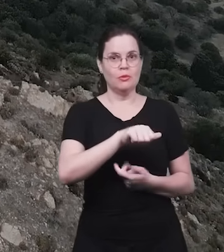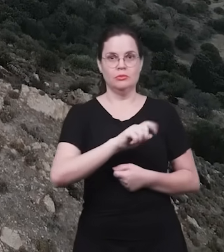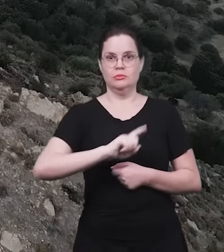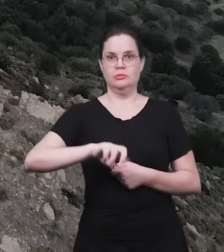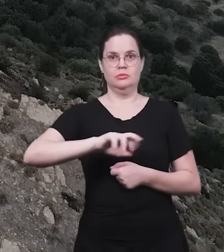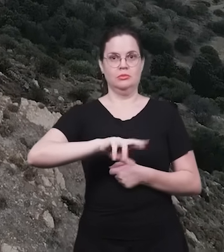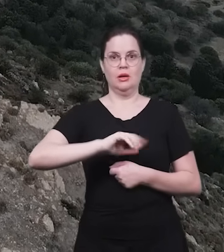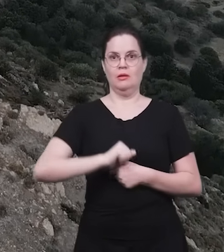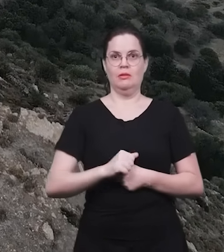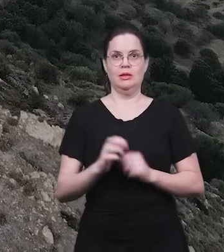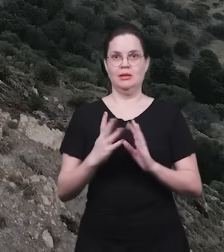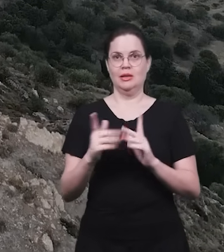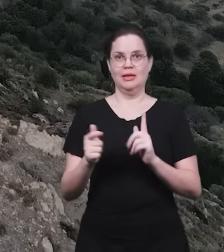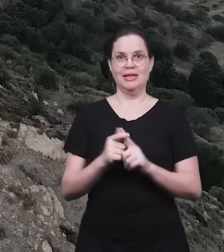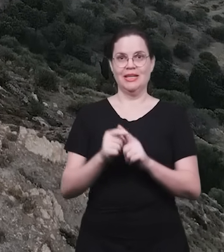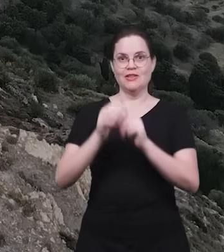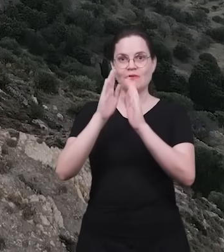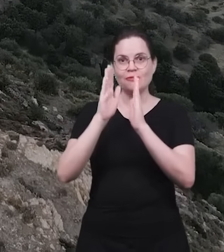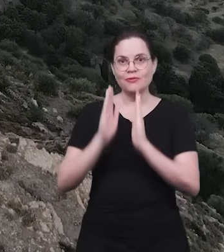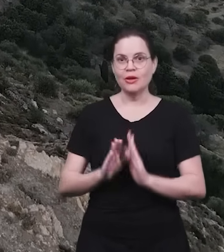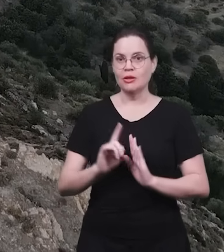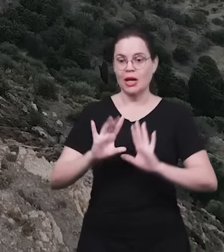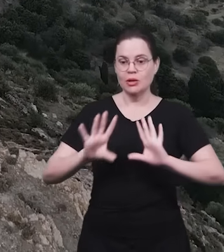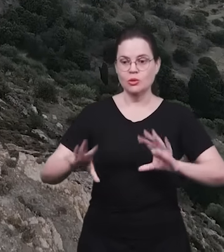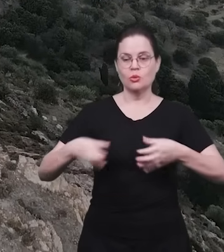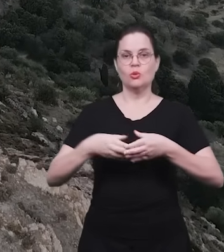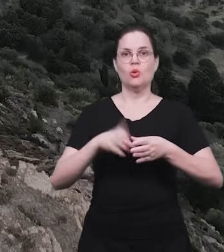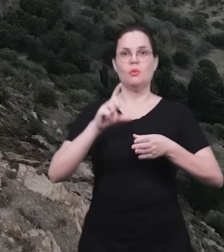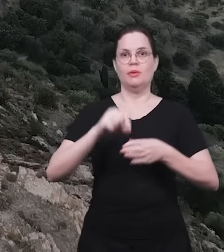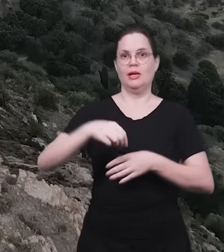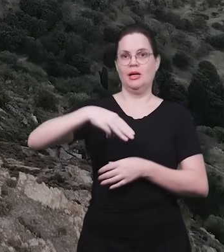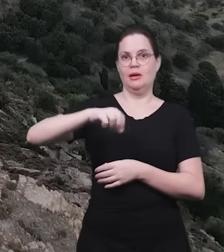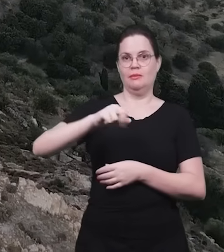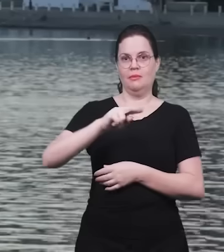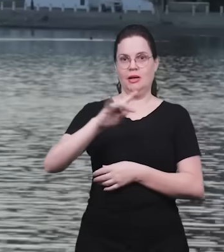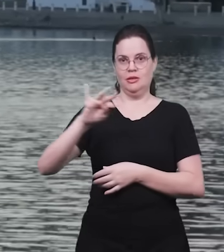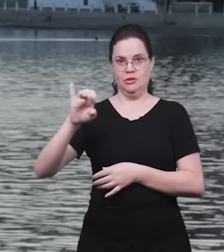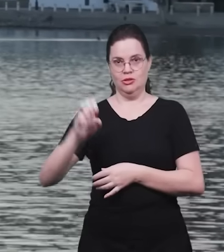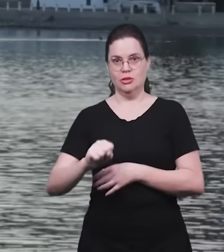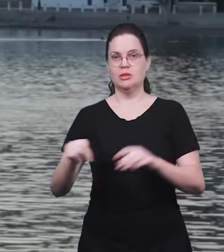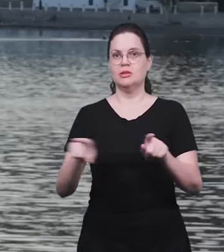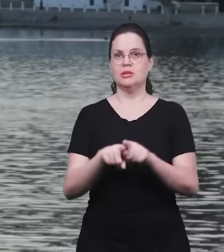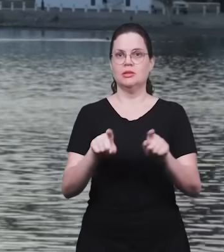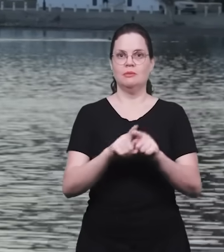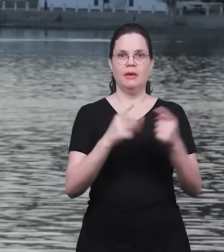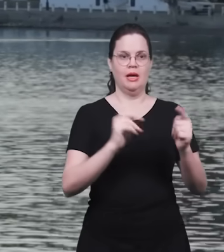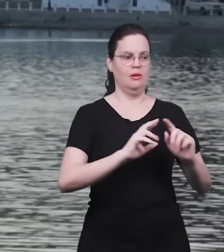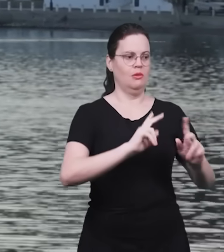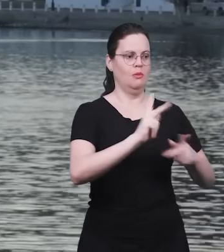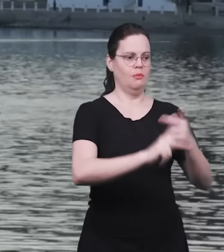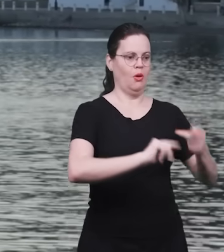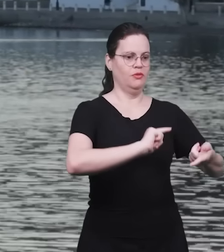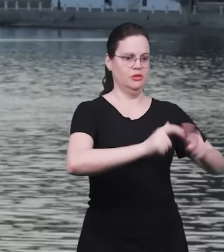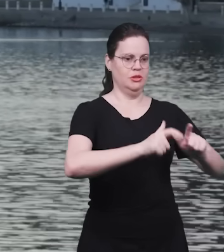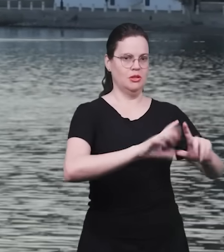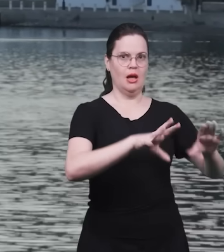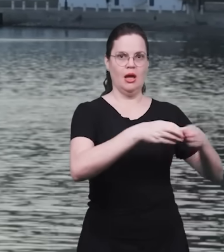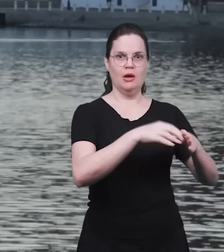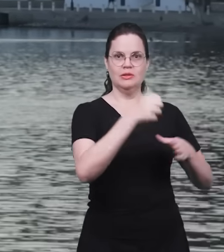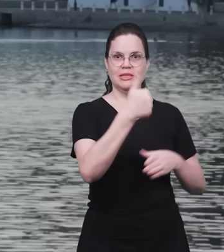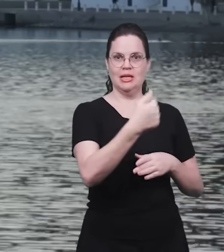igreja fiel em si, se trata aqui de um grupo de mártires. Como tira também de Israel os 144